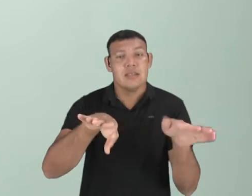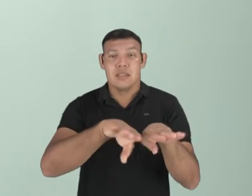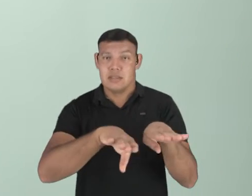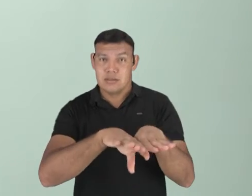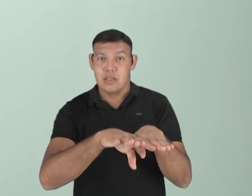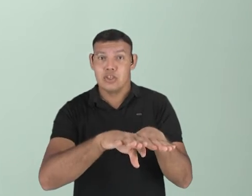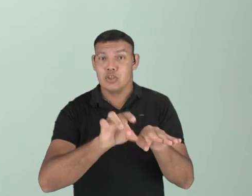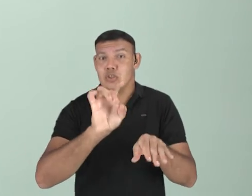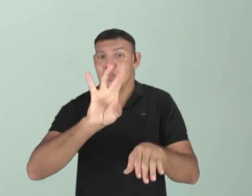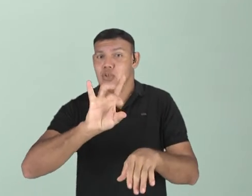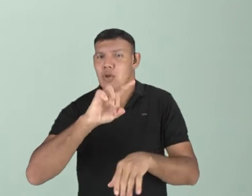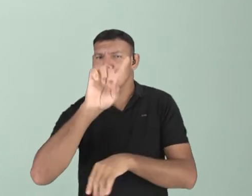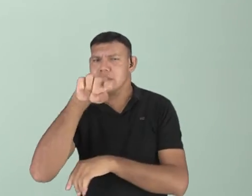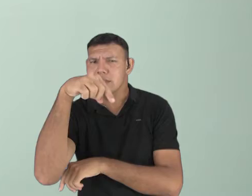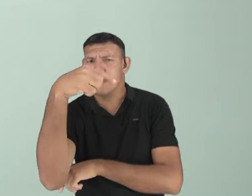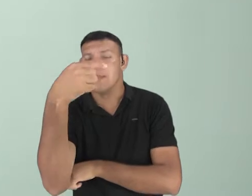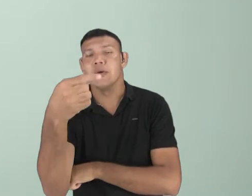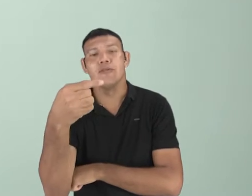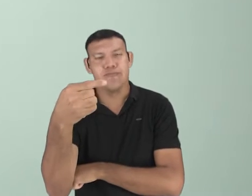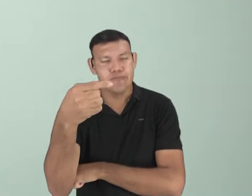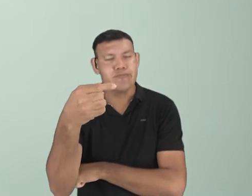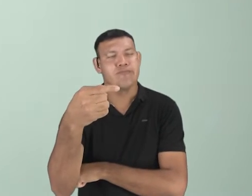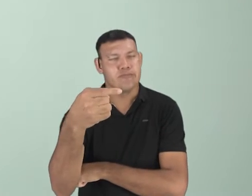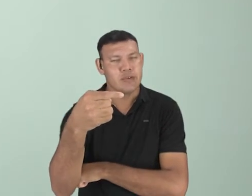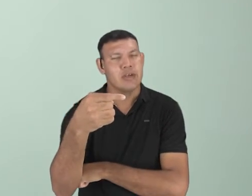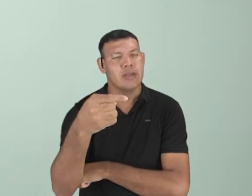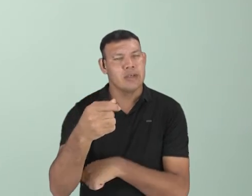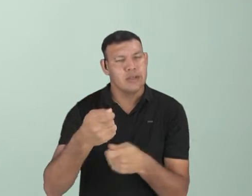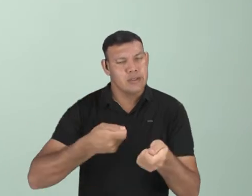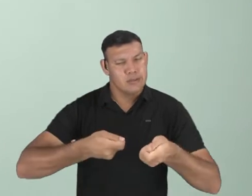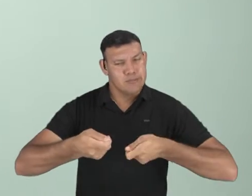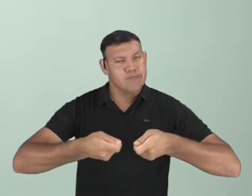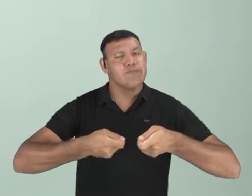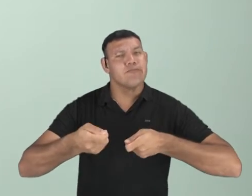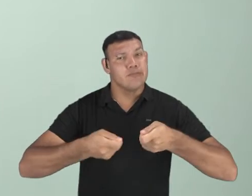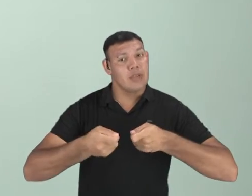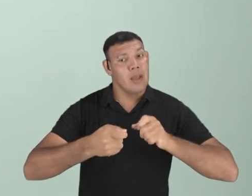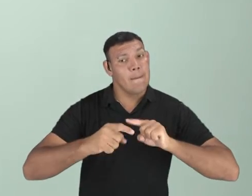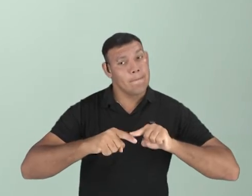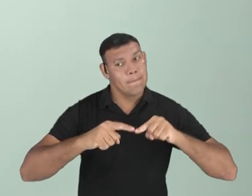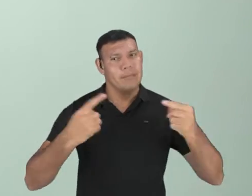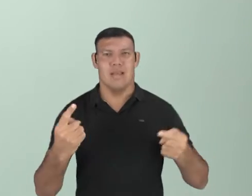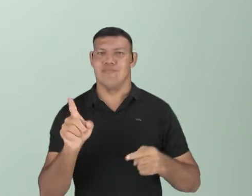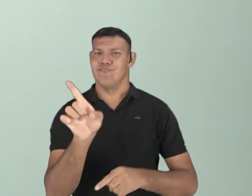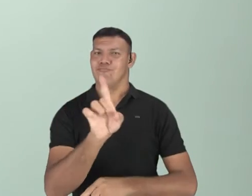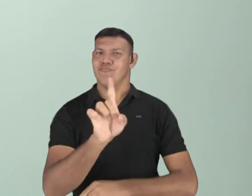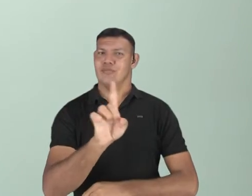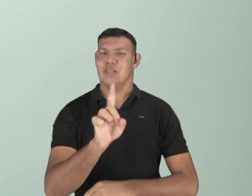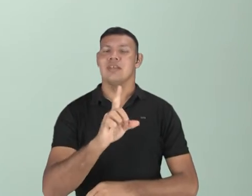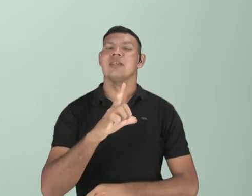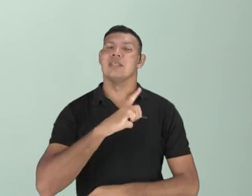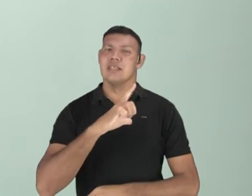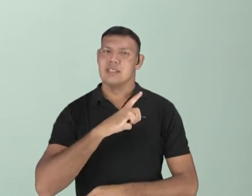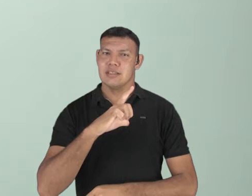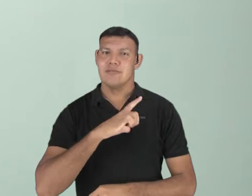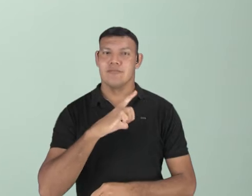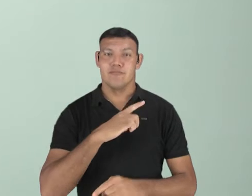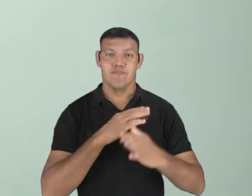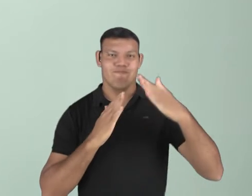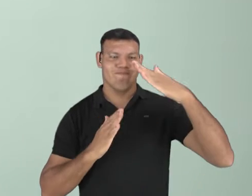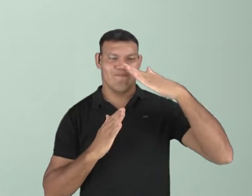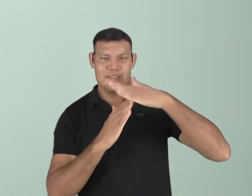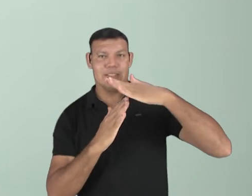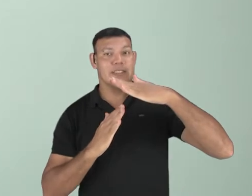mesmo fragmento, ele pondera que não é bem assim, que existe algo que nos